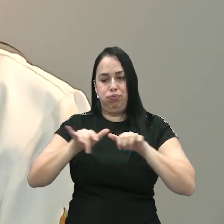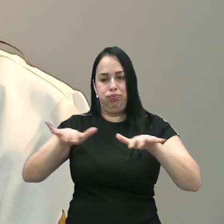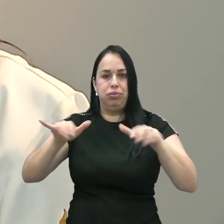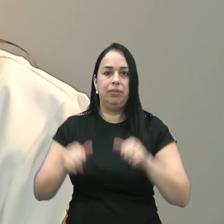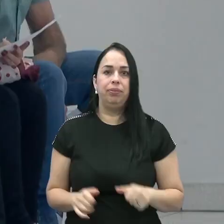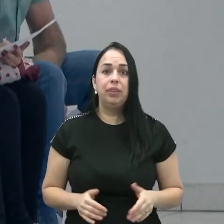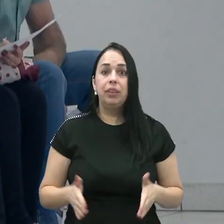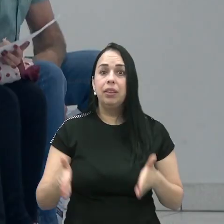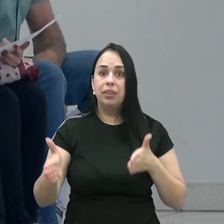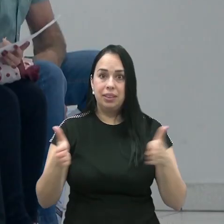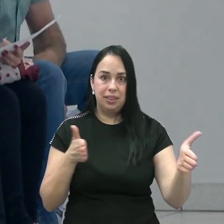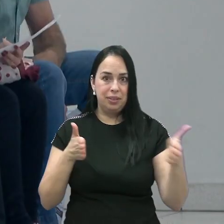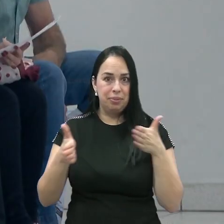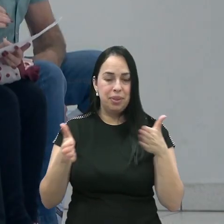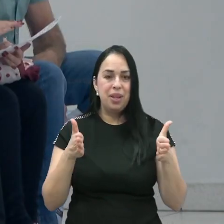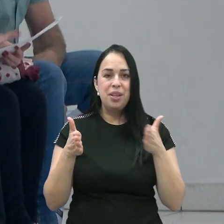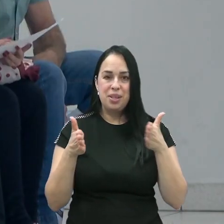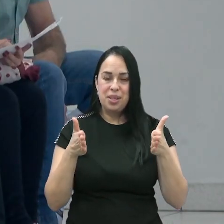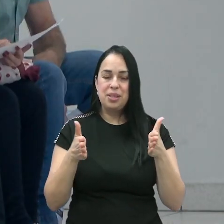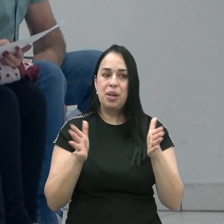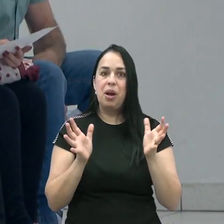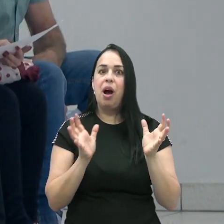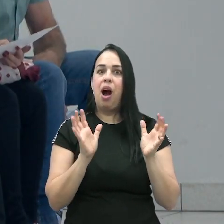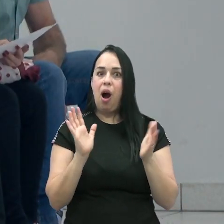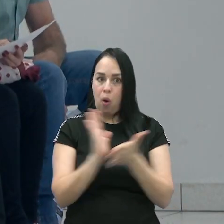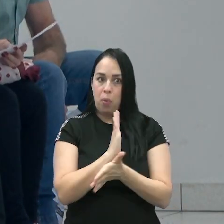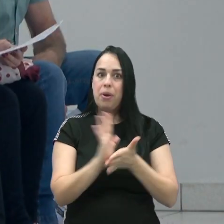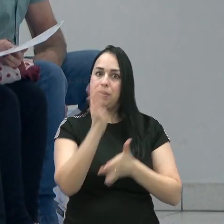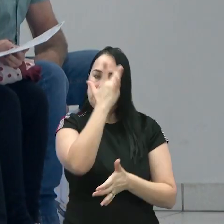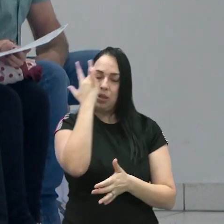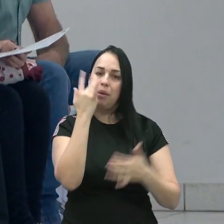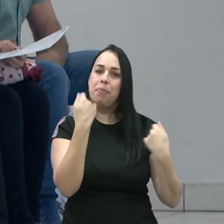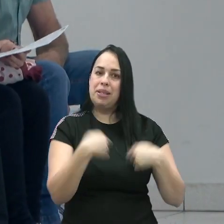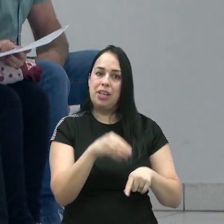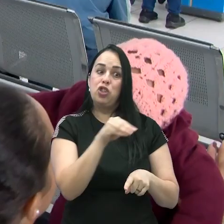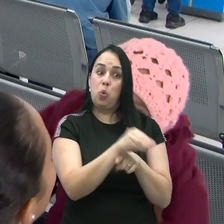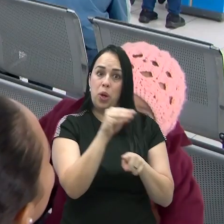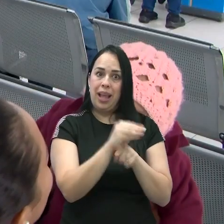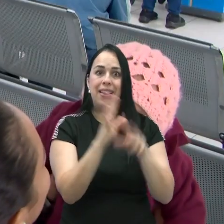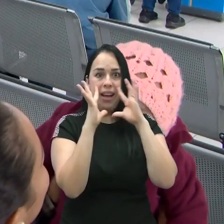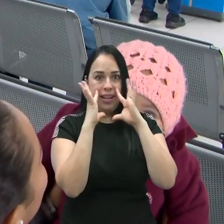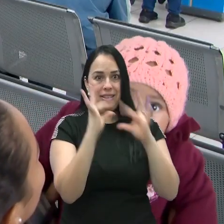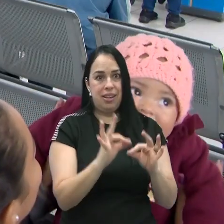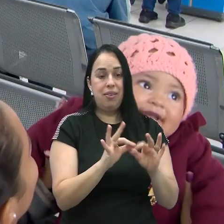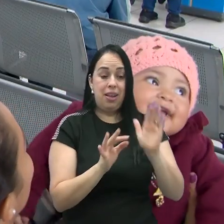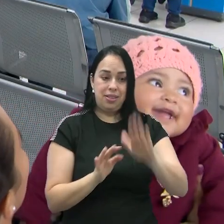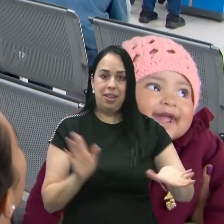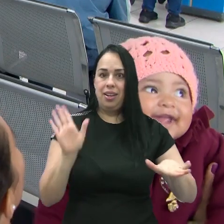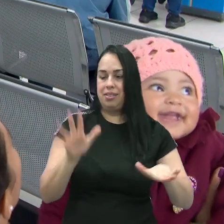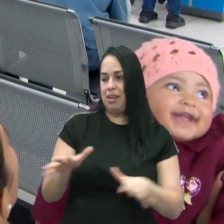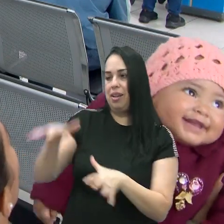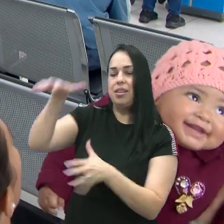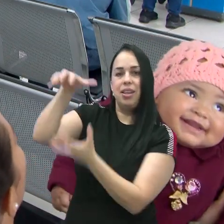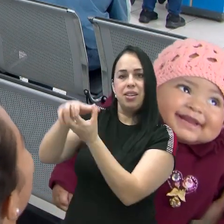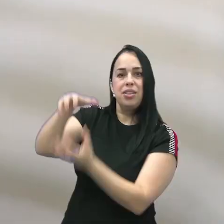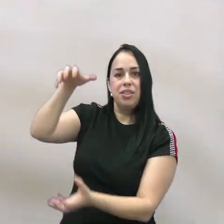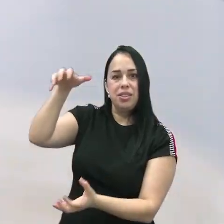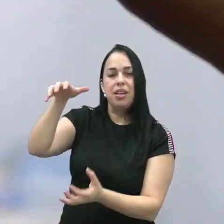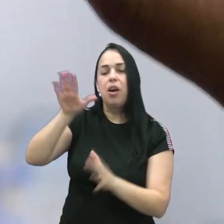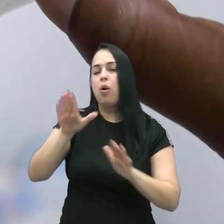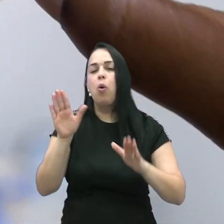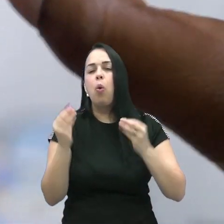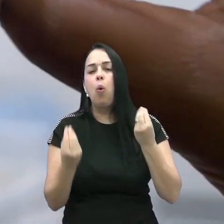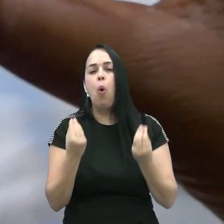viral e bacteriana. Nesse período, os grupos que precisam de mais cuidados são as crianças e idosos. A